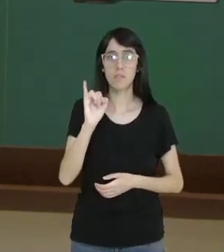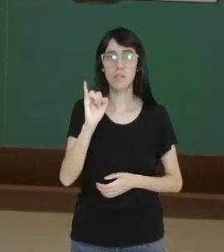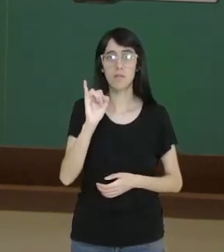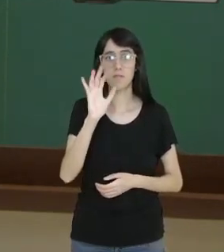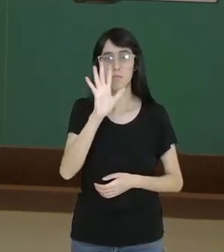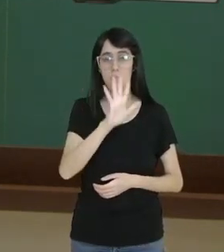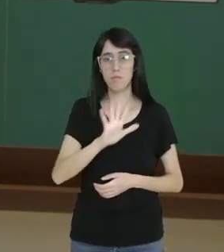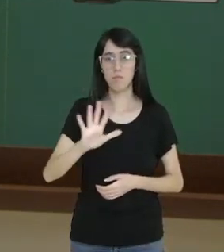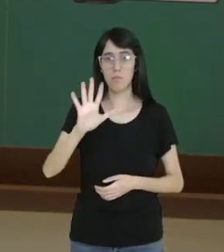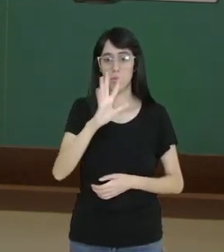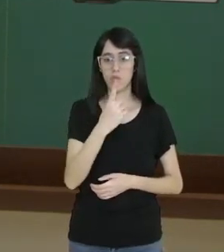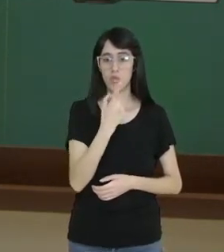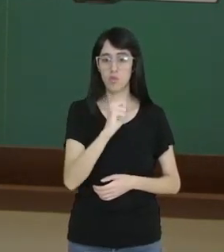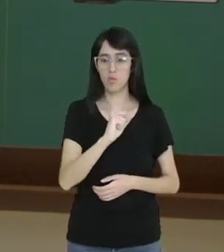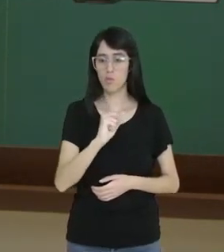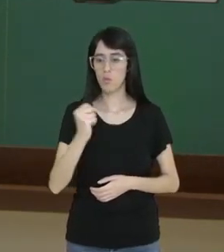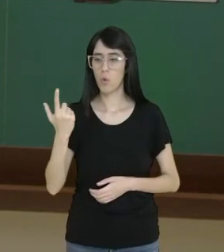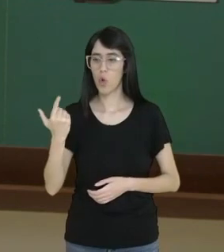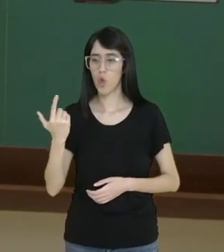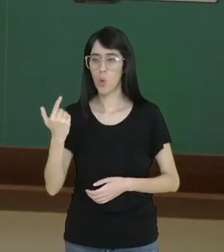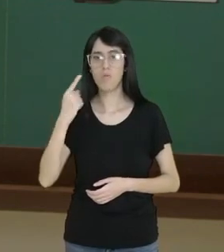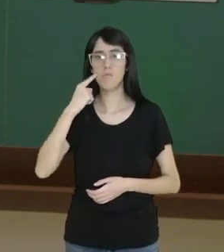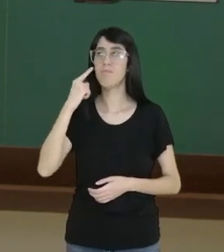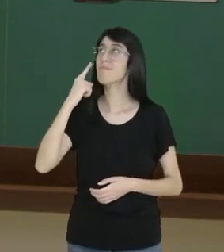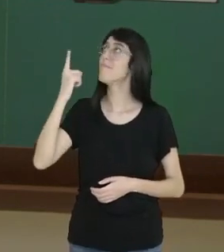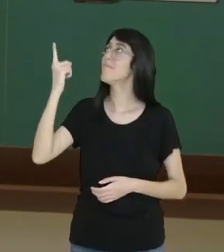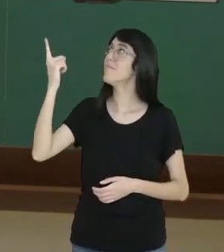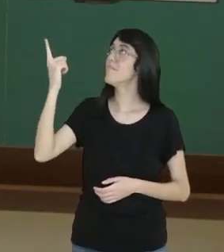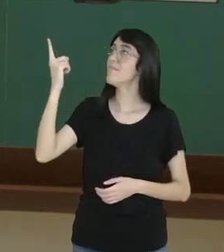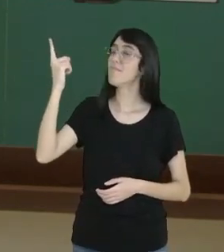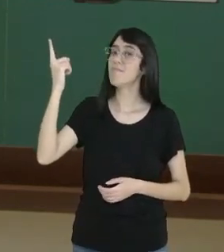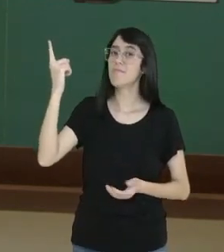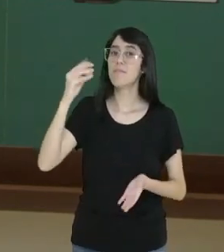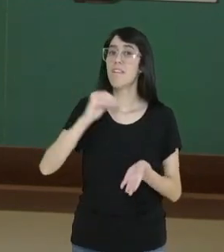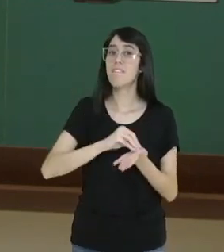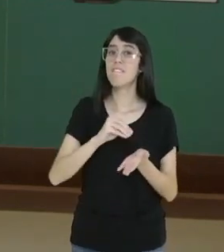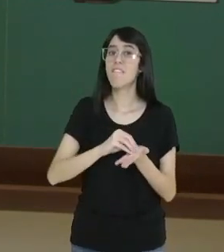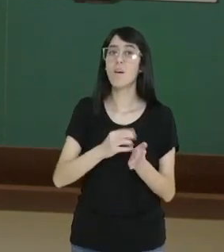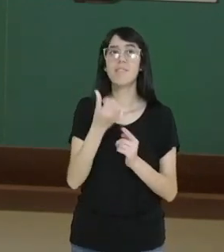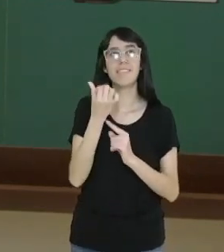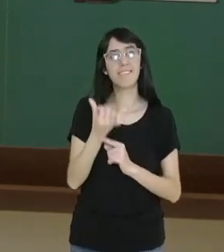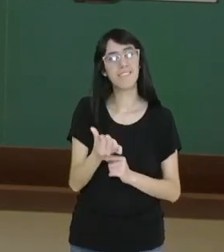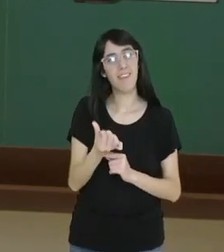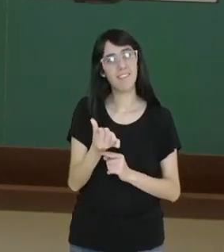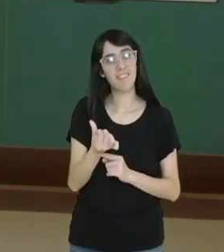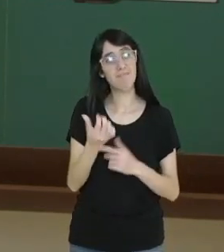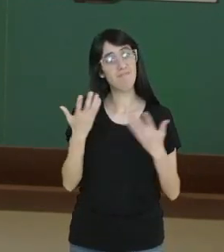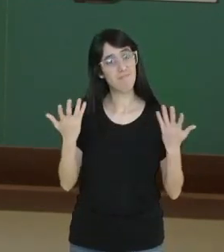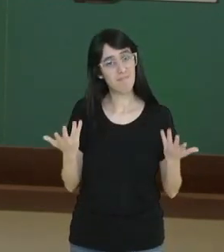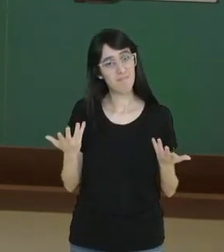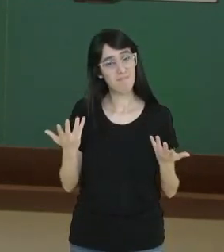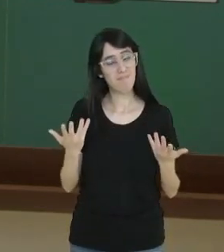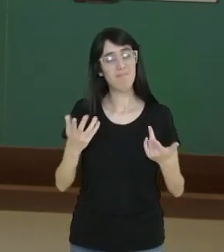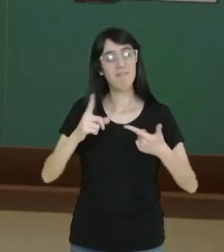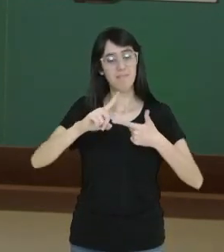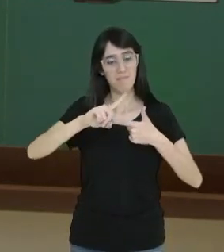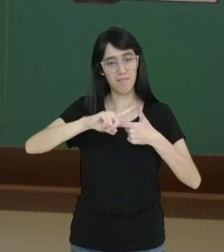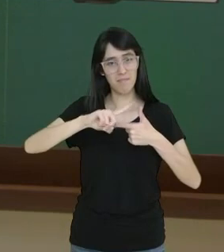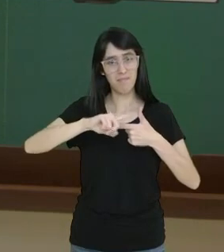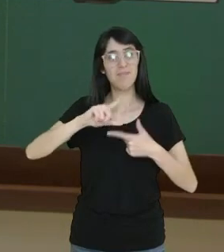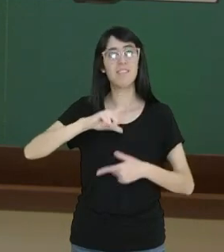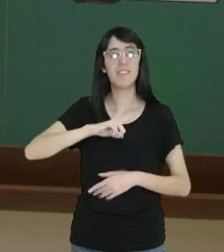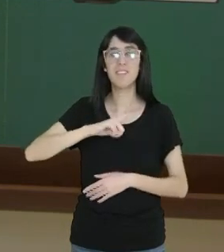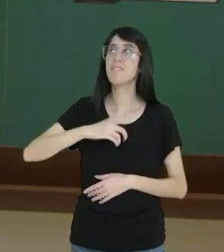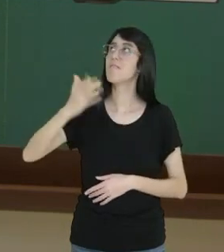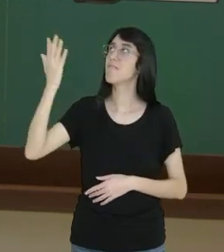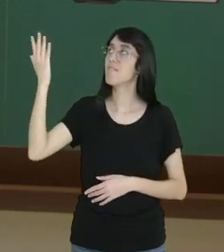e esse pedaço ficou 12, para fechar os 18 falta 6. Então, eu tenho um triângulo retângulo aqui, ó, onde x é